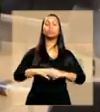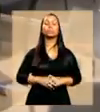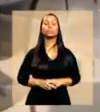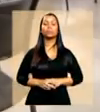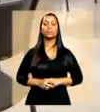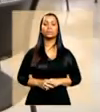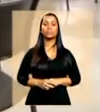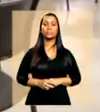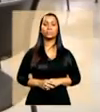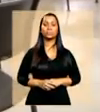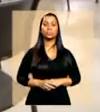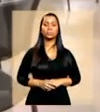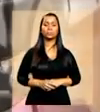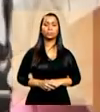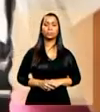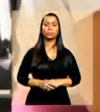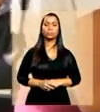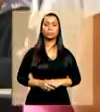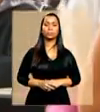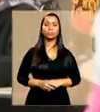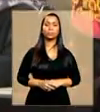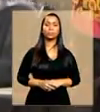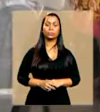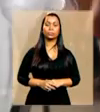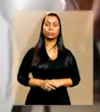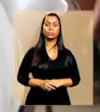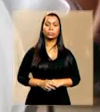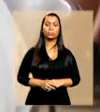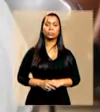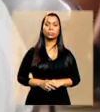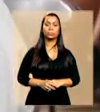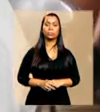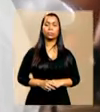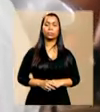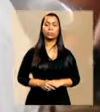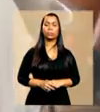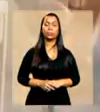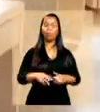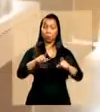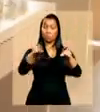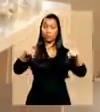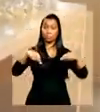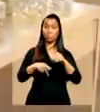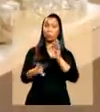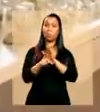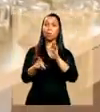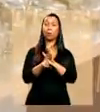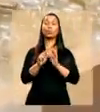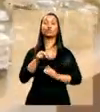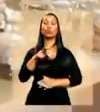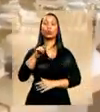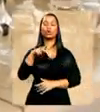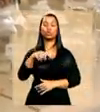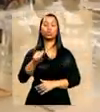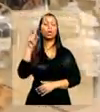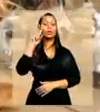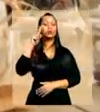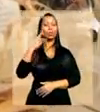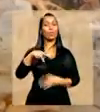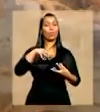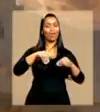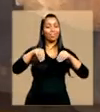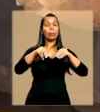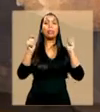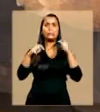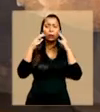televisão. No espaço destinado à geologia e história da